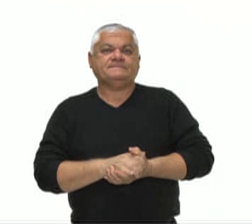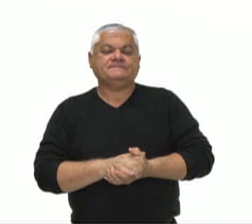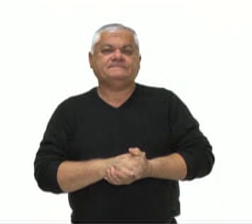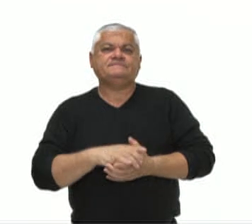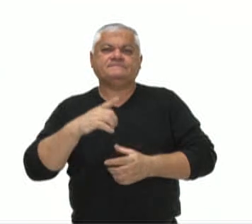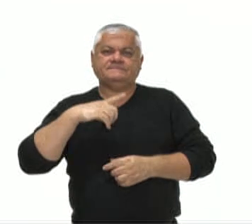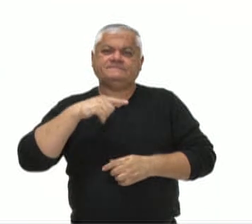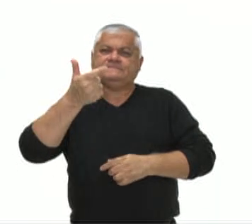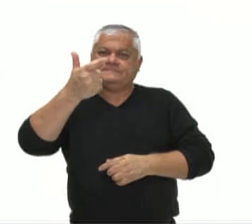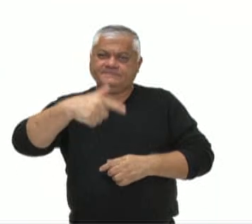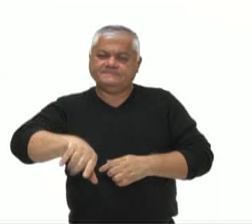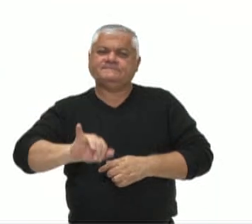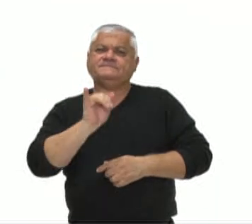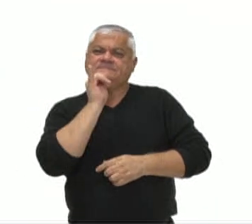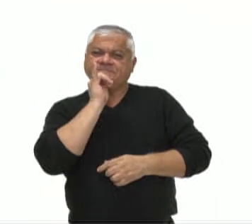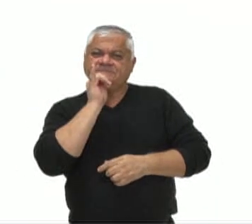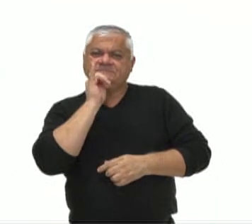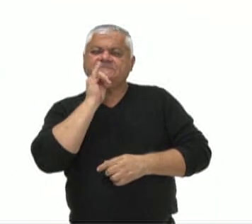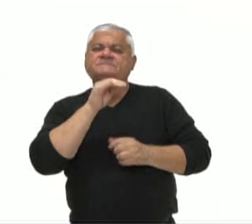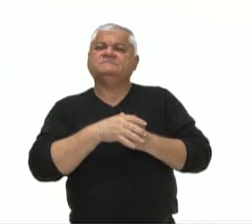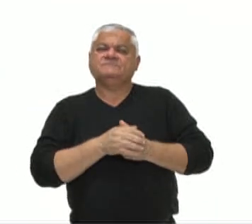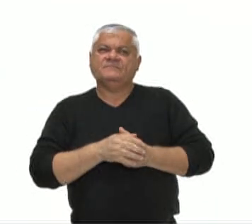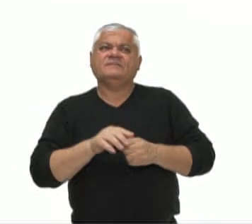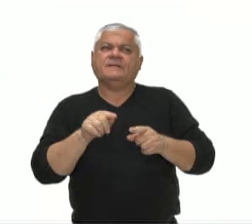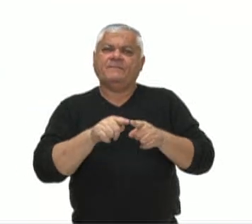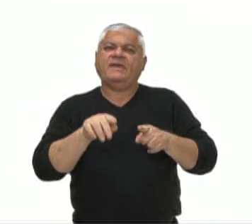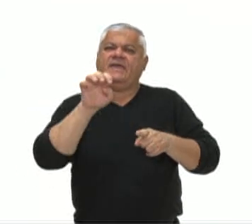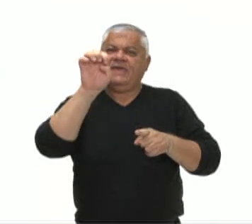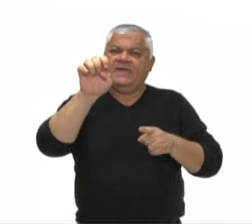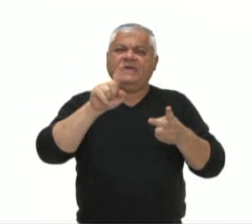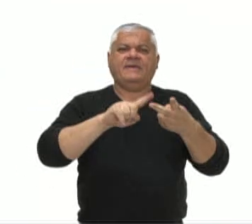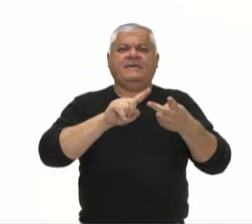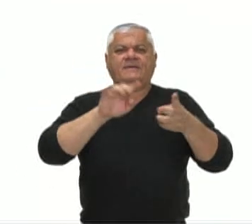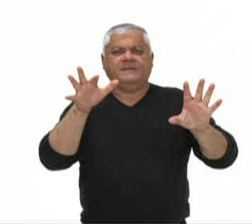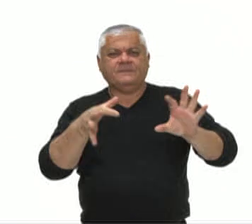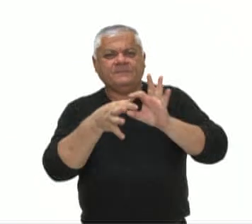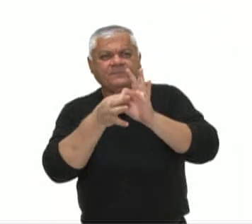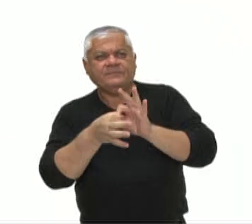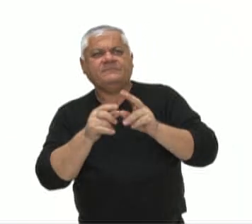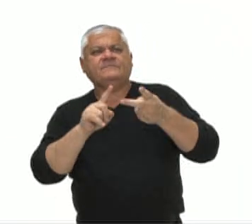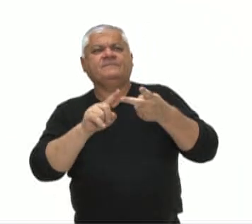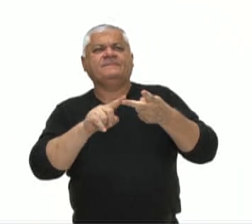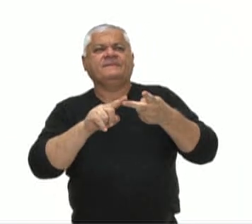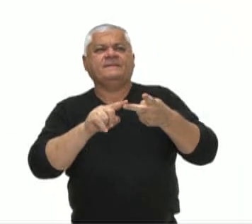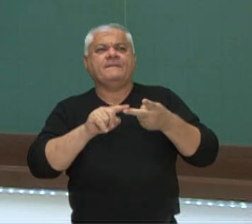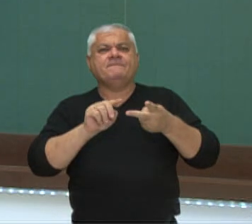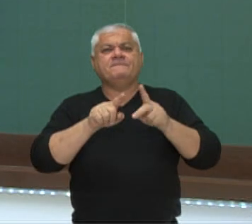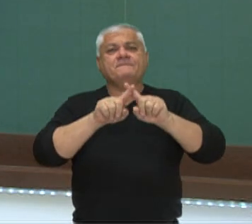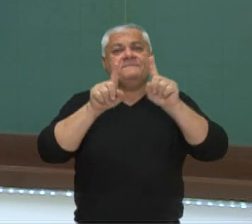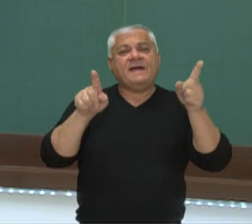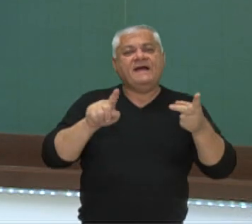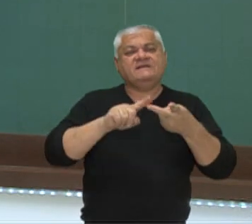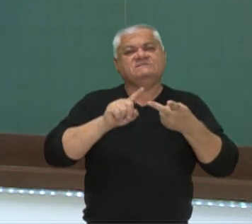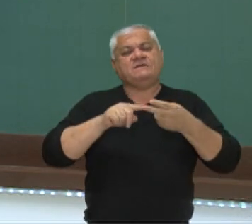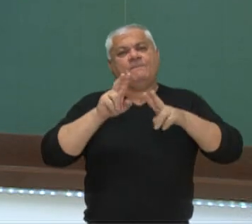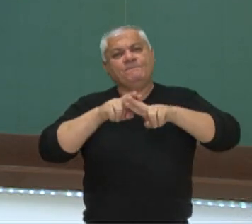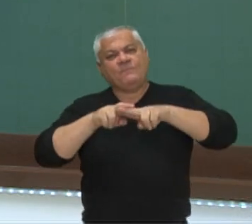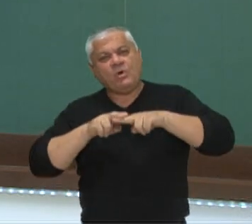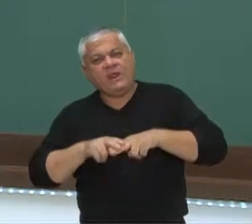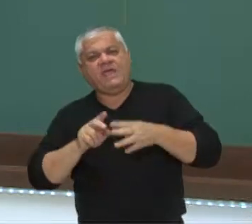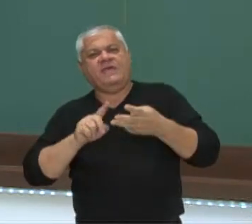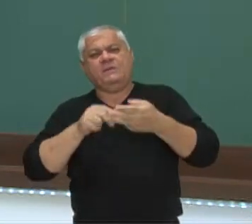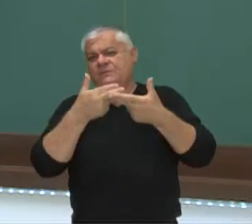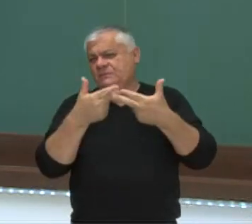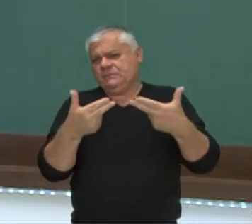Temos outros exemplos aqui de conjunções e locuções coordenativas que podem estabelecer aí uma oração